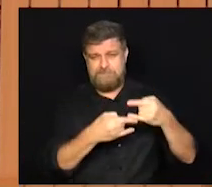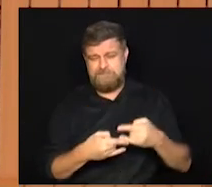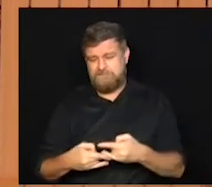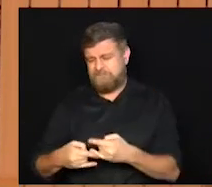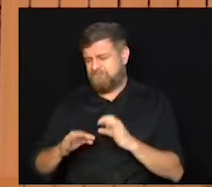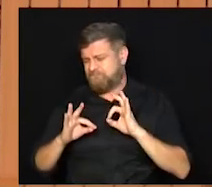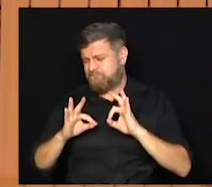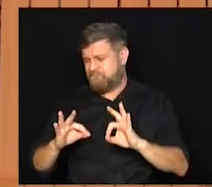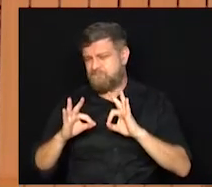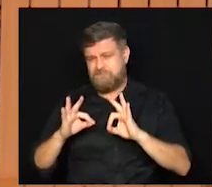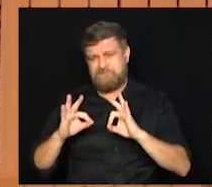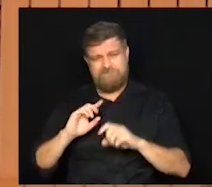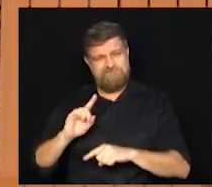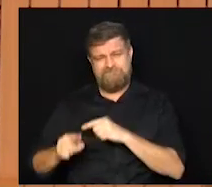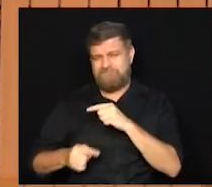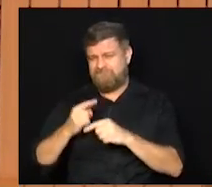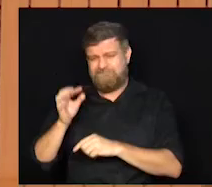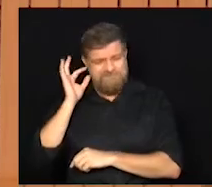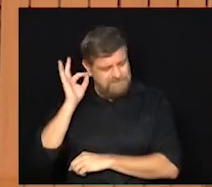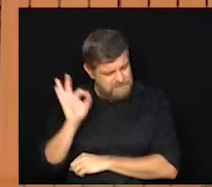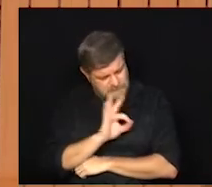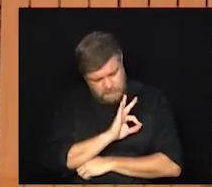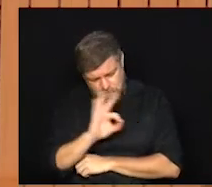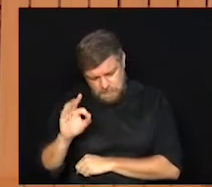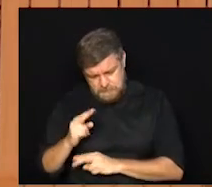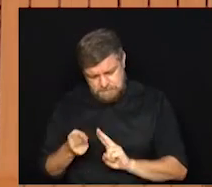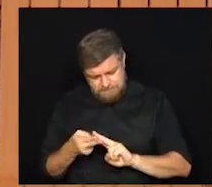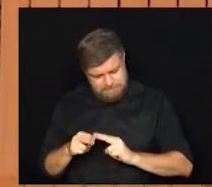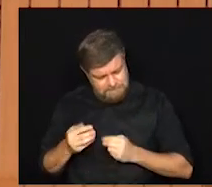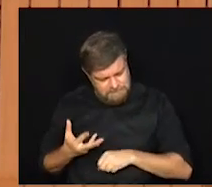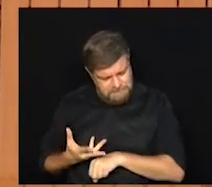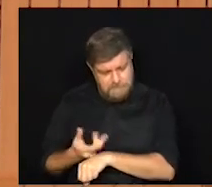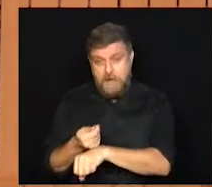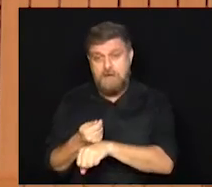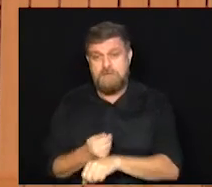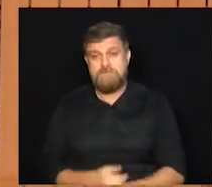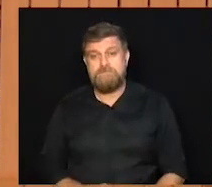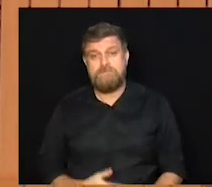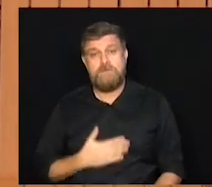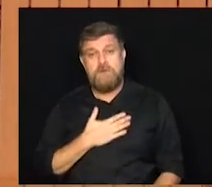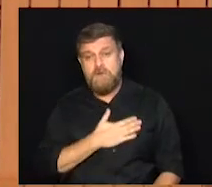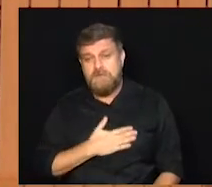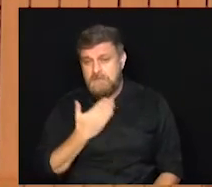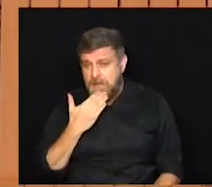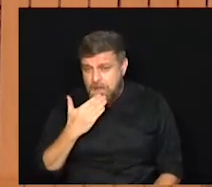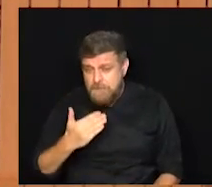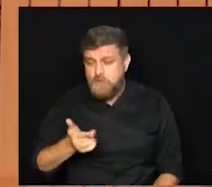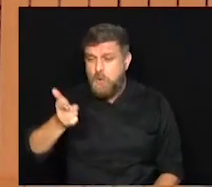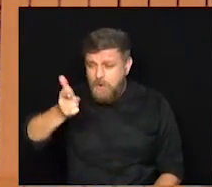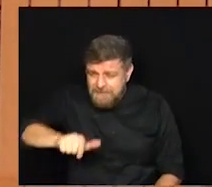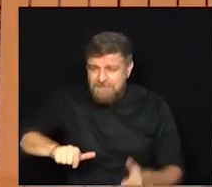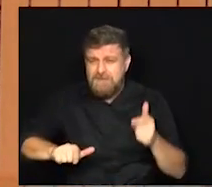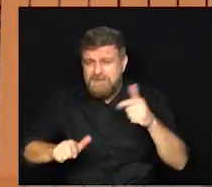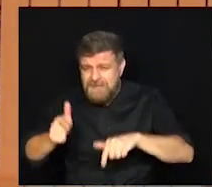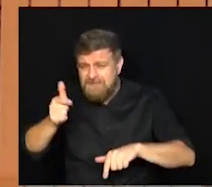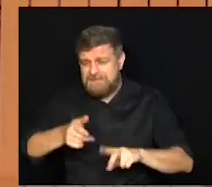produtiva, uma reunião de suma importância, e eu gostaria de contar com vocês sempre, que nem a